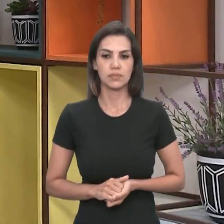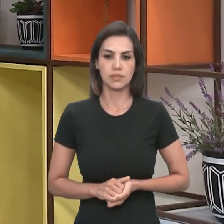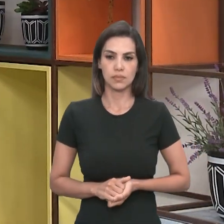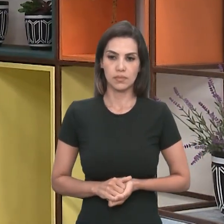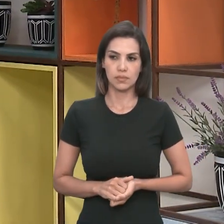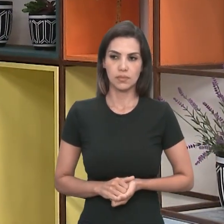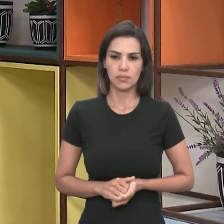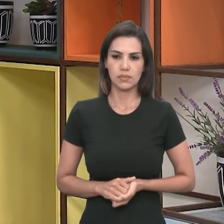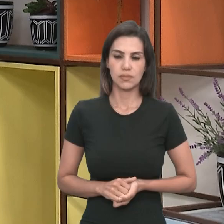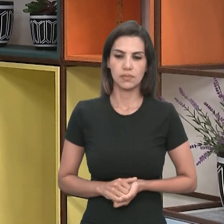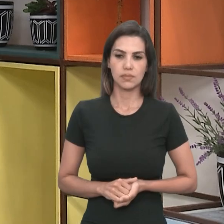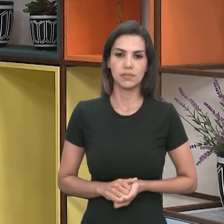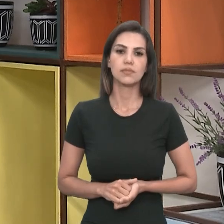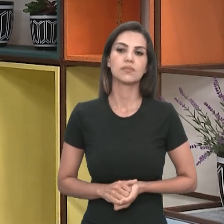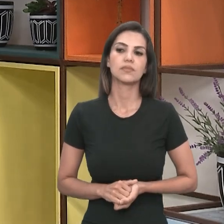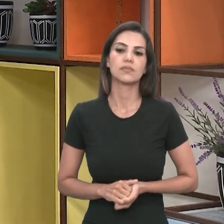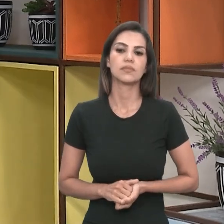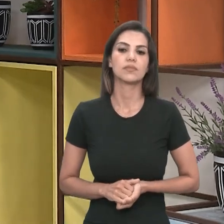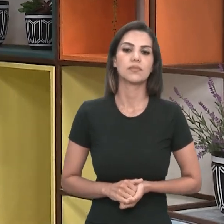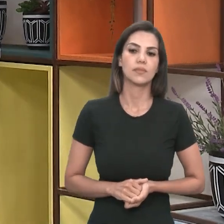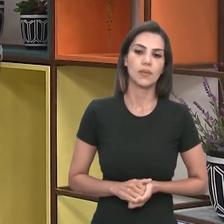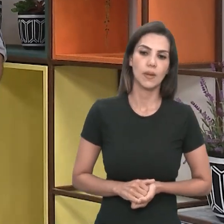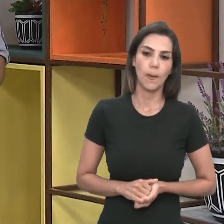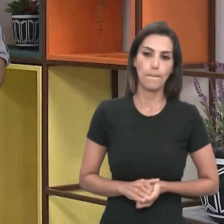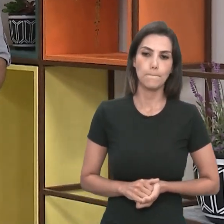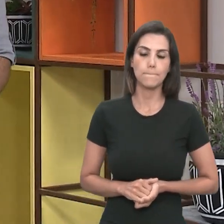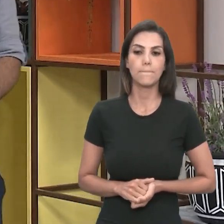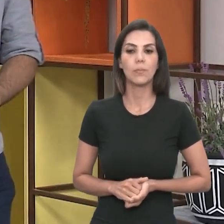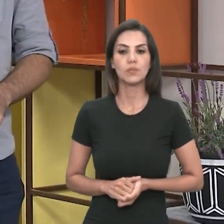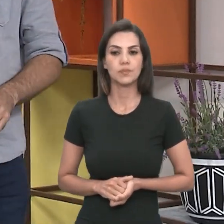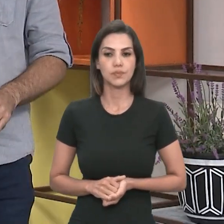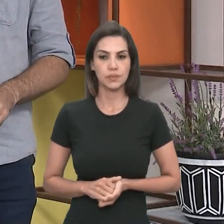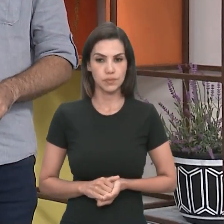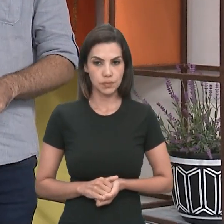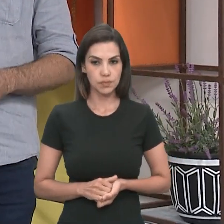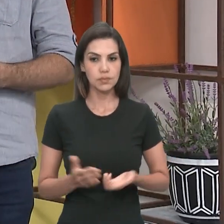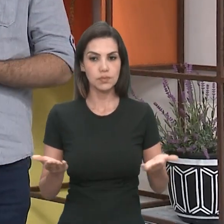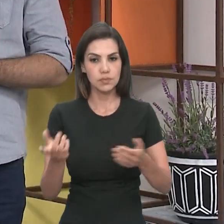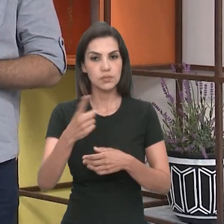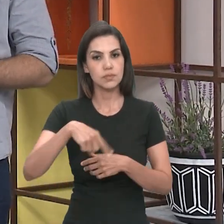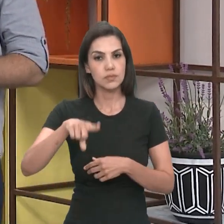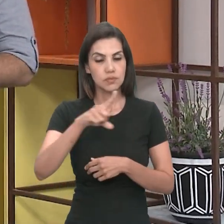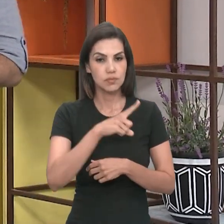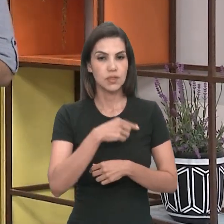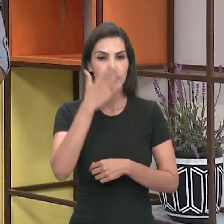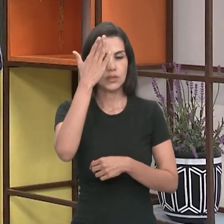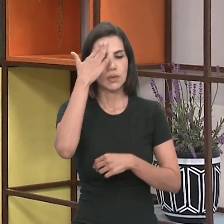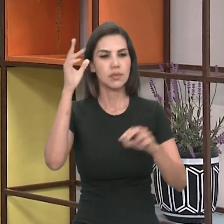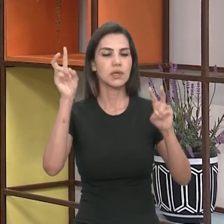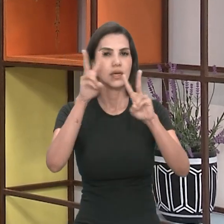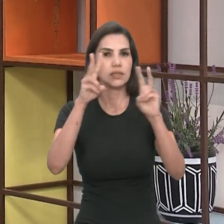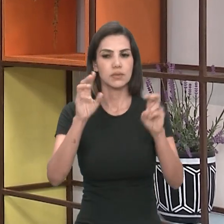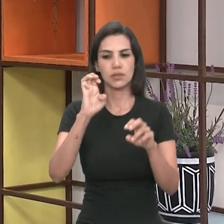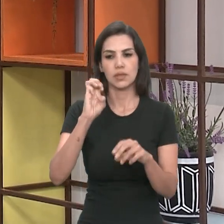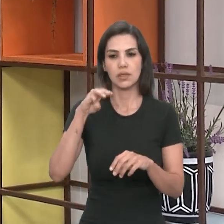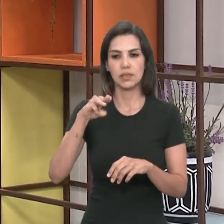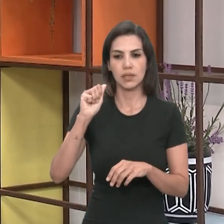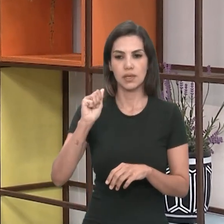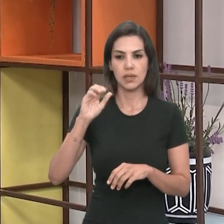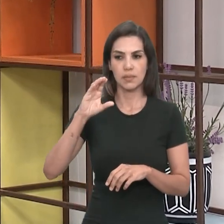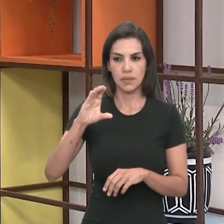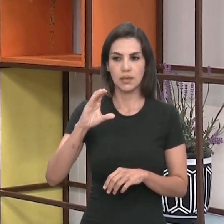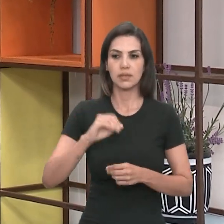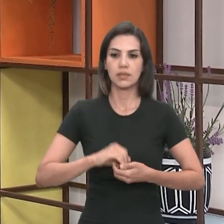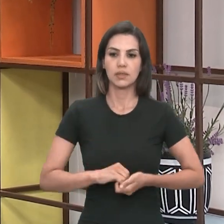E agora... Muito bem, aqui. E hoje vamos então conhecer um pouco mais da EMAC, a Escola de Música e Artes Cênicas da